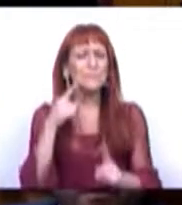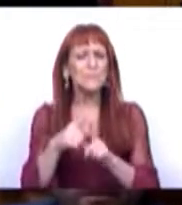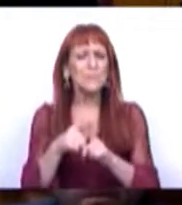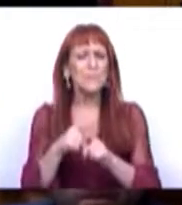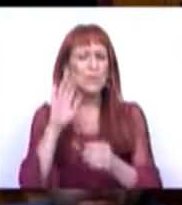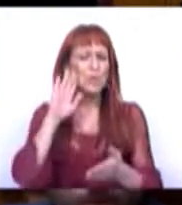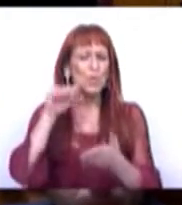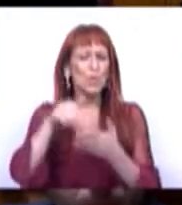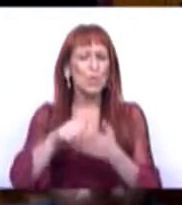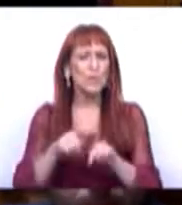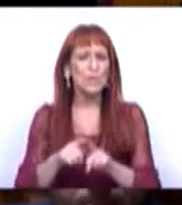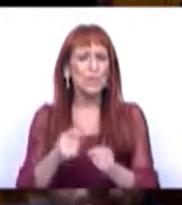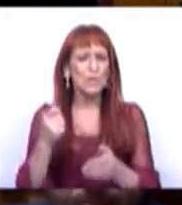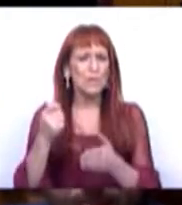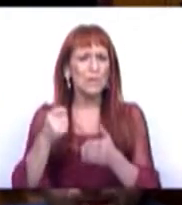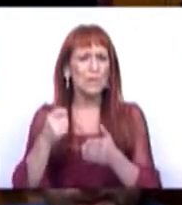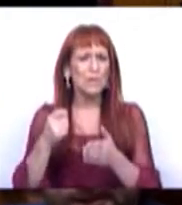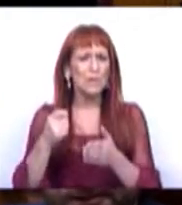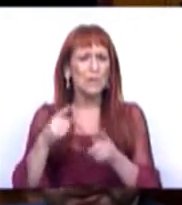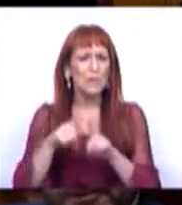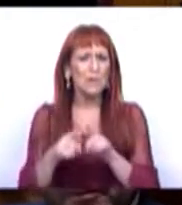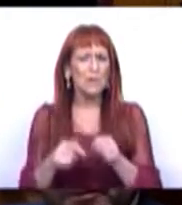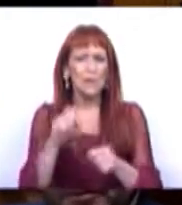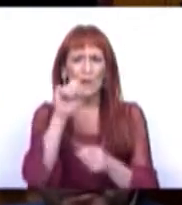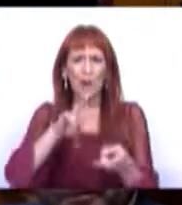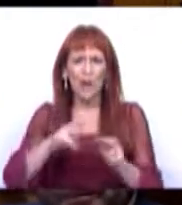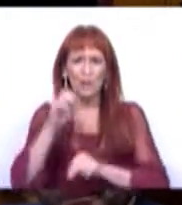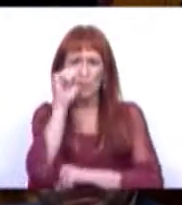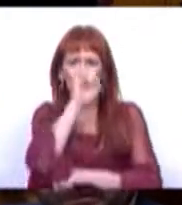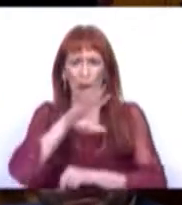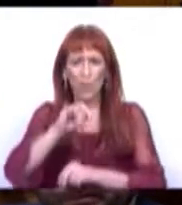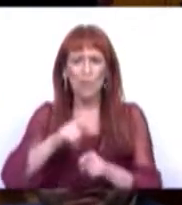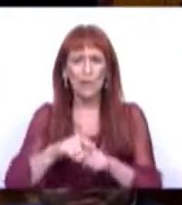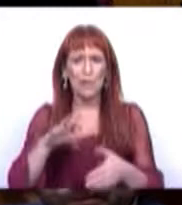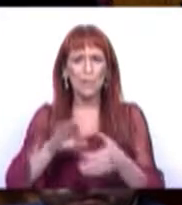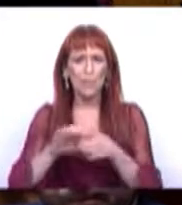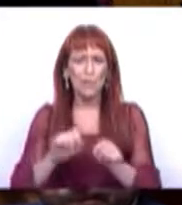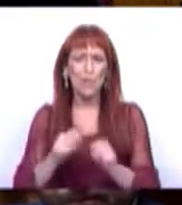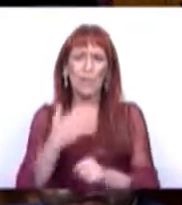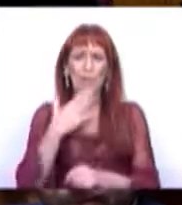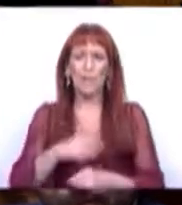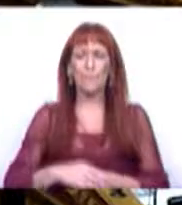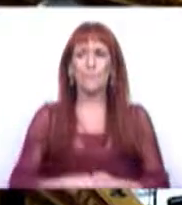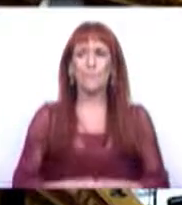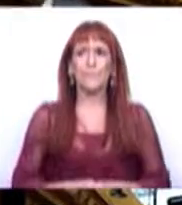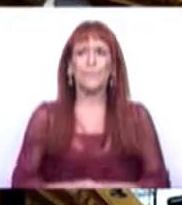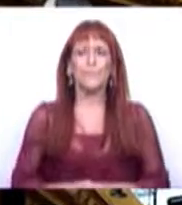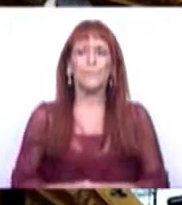uma solução para a transição ecológica em relação à pressão inflacionista. Muito obrigado.